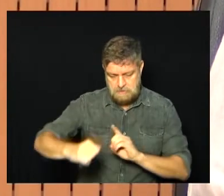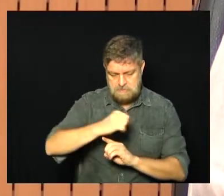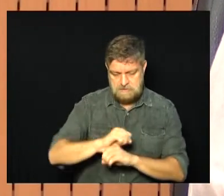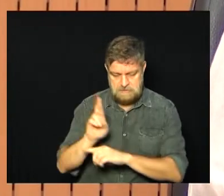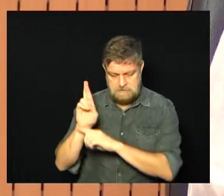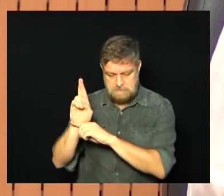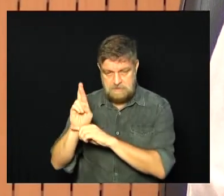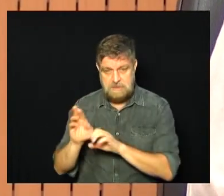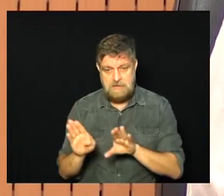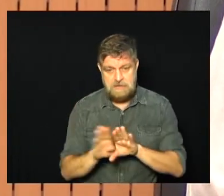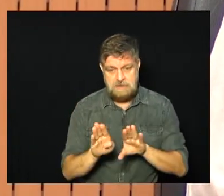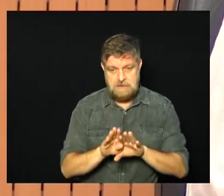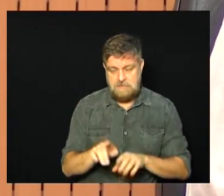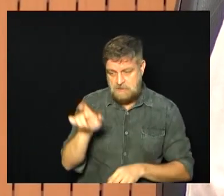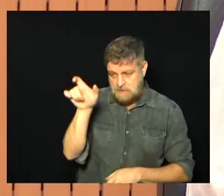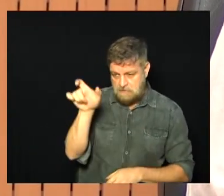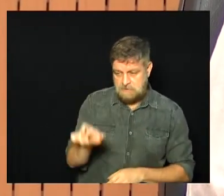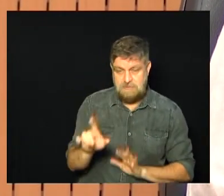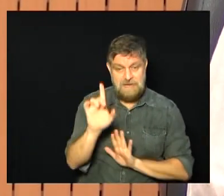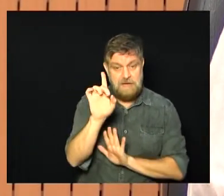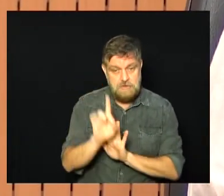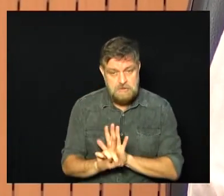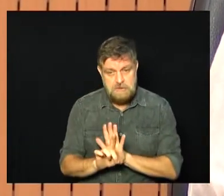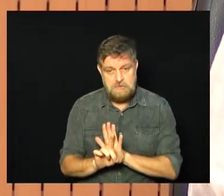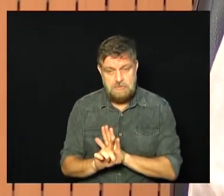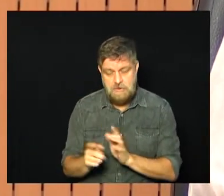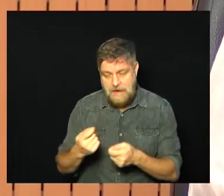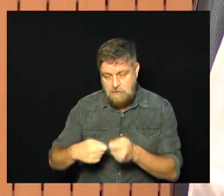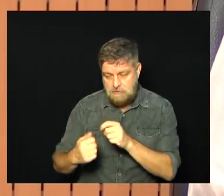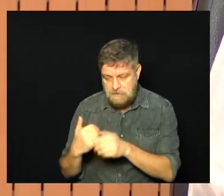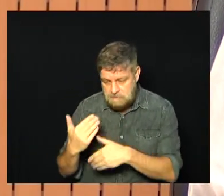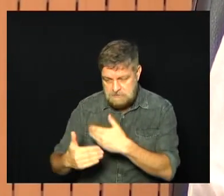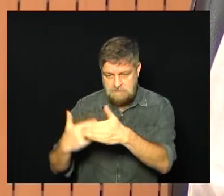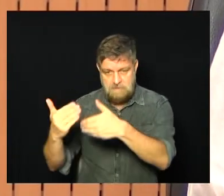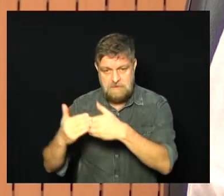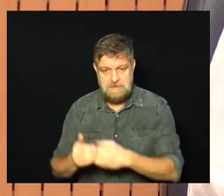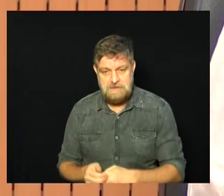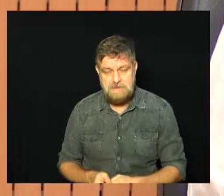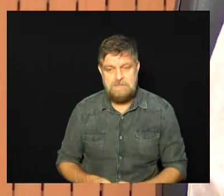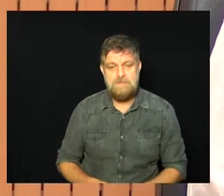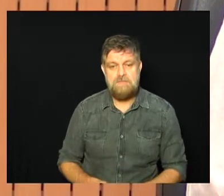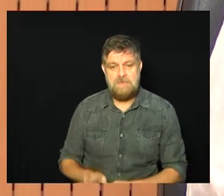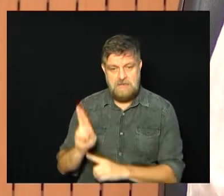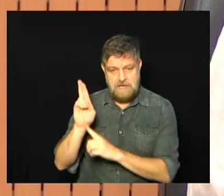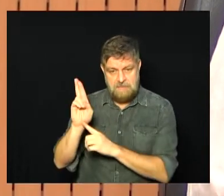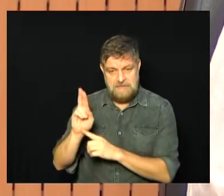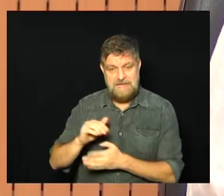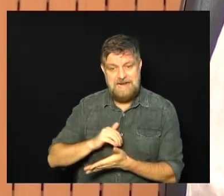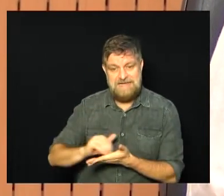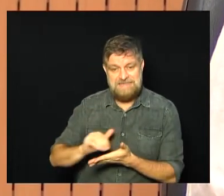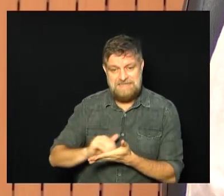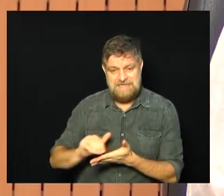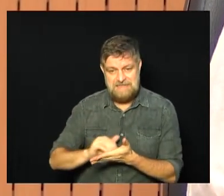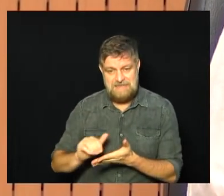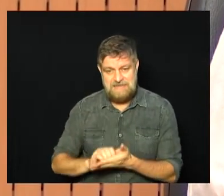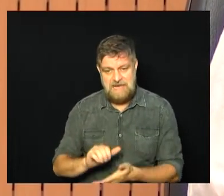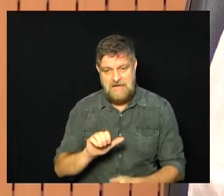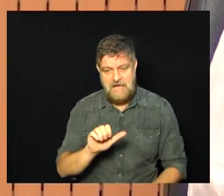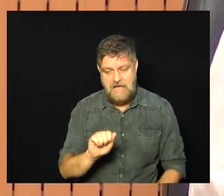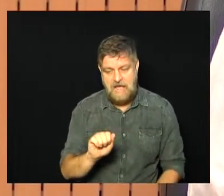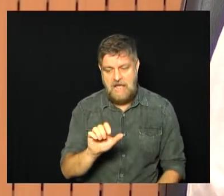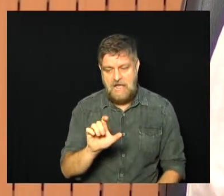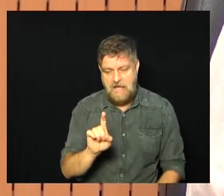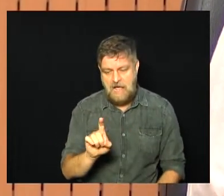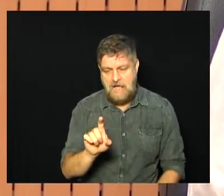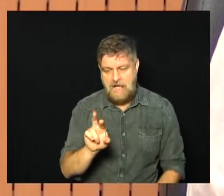Abílio Pereira, diretor de Desenvolvimento Econômico, representando a secretária de Desenvolvimento Econômico, Adriana Flose.